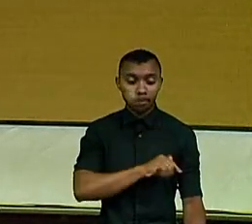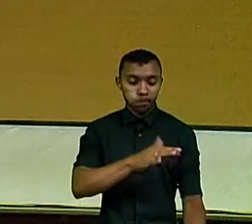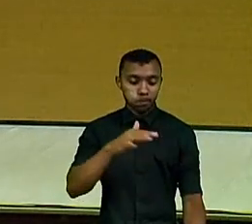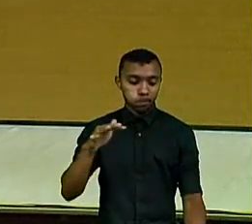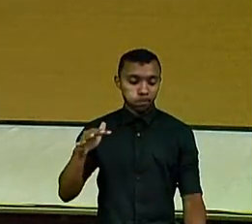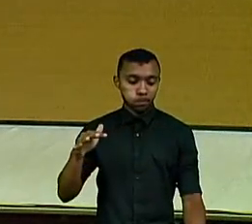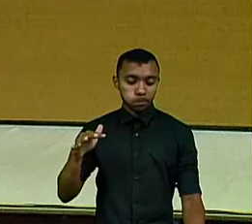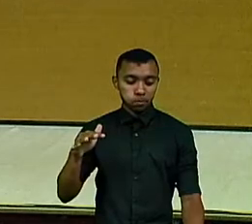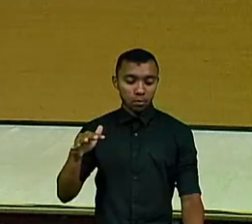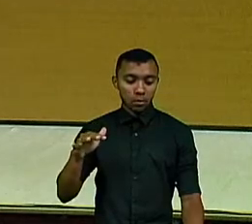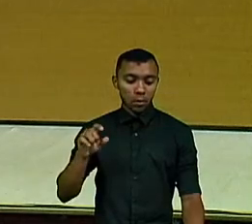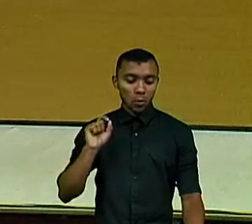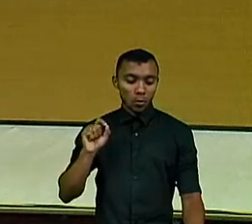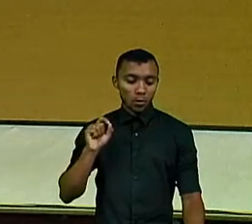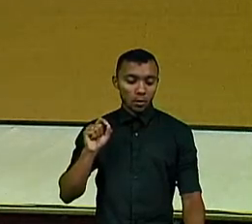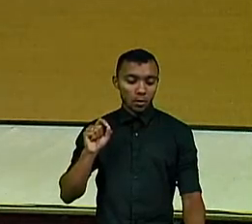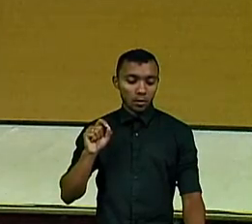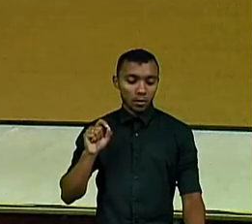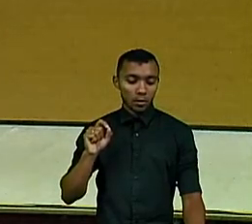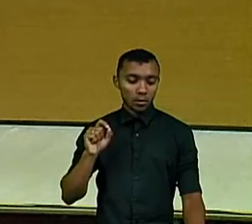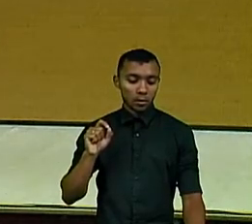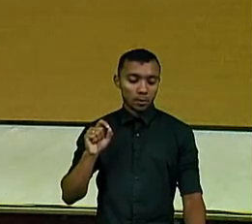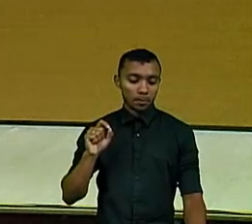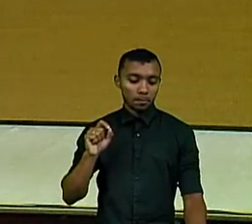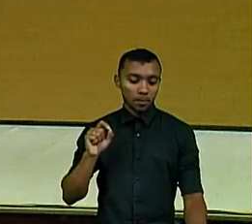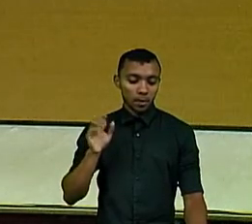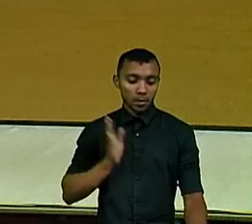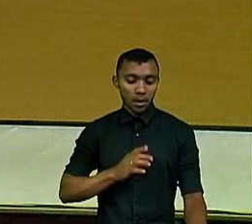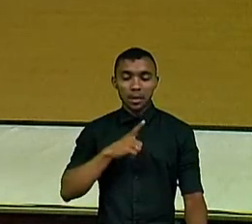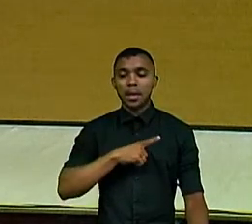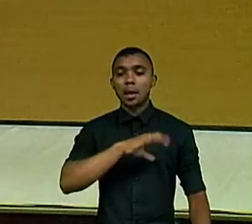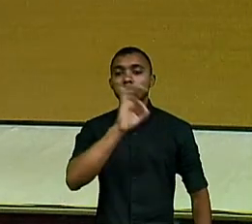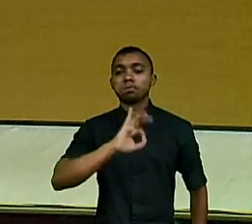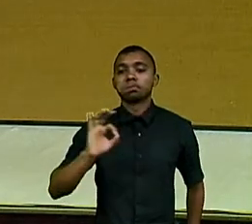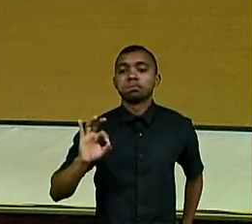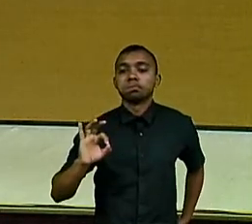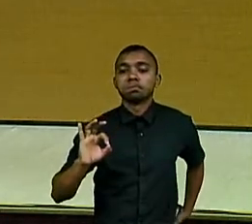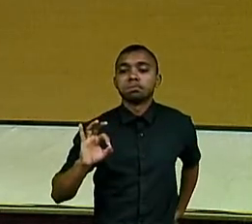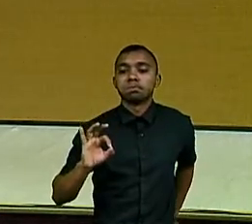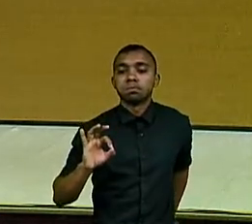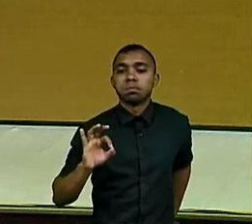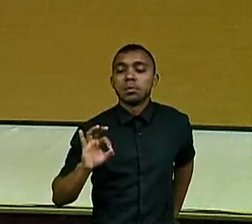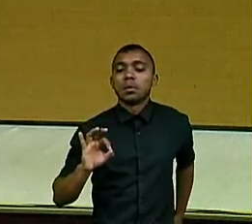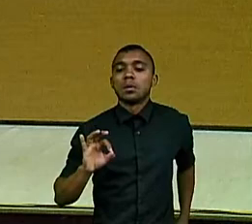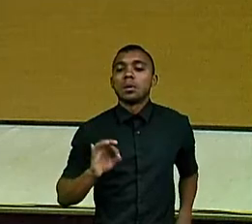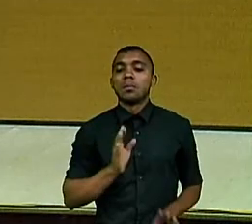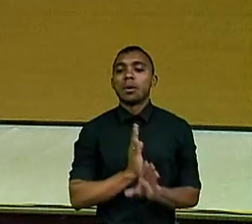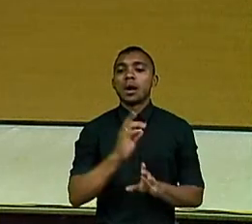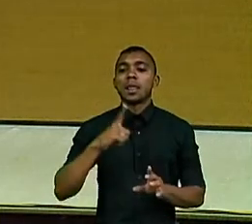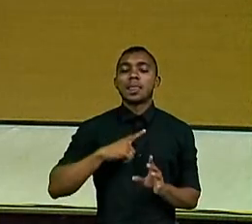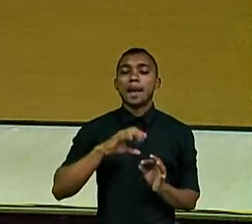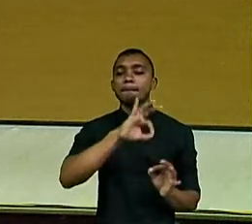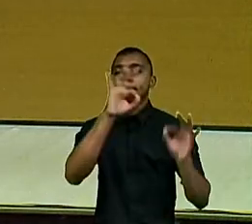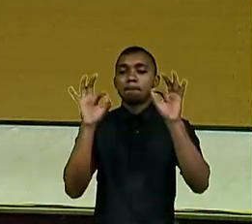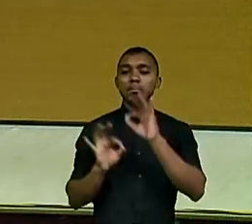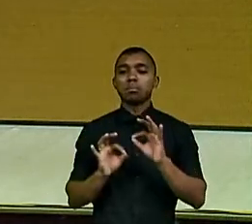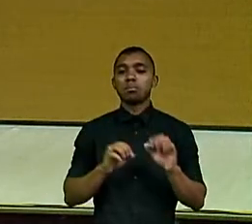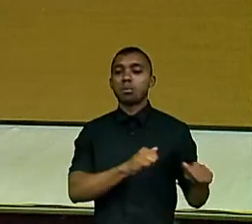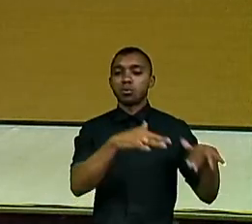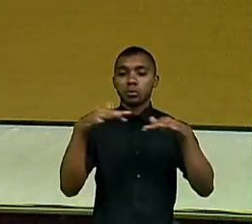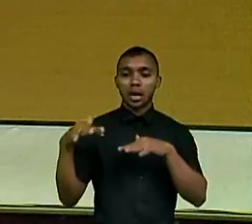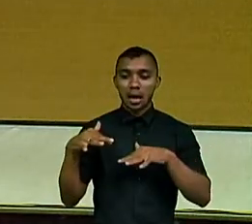fazer uma curva porque tem um obstáculo na frente então a difração